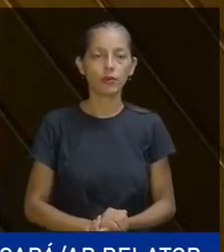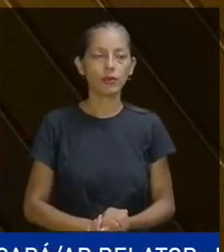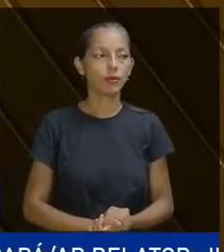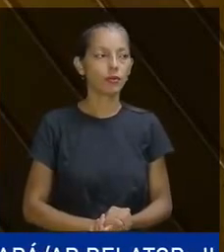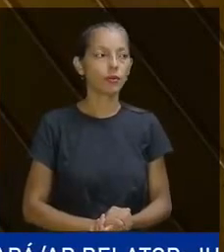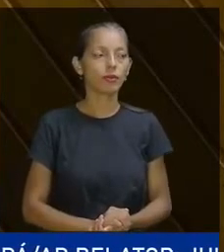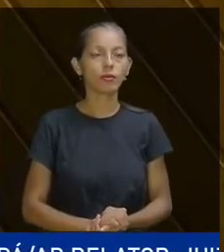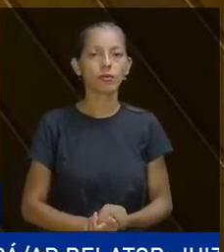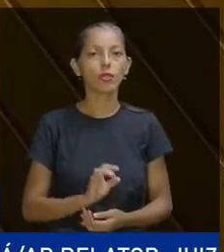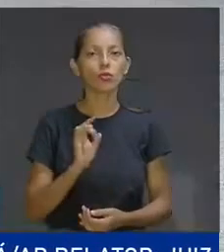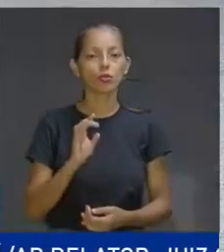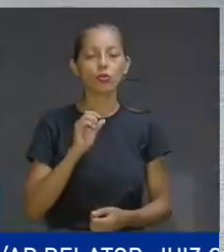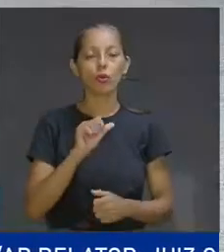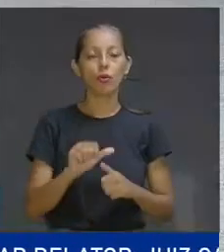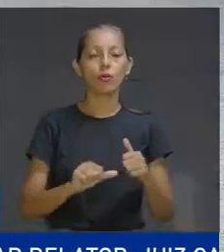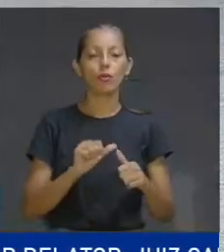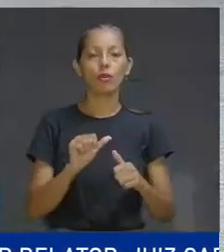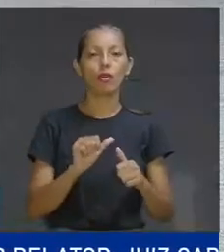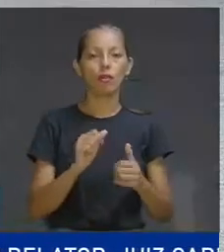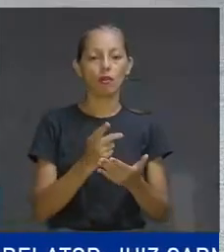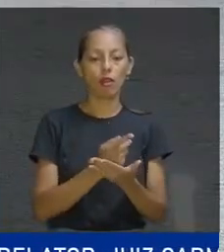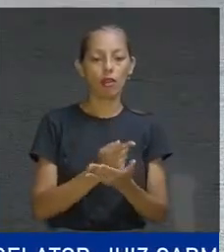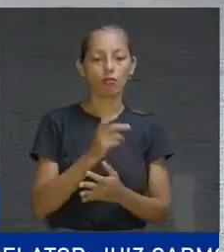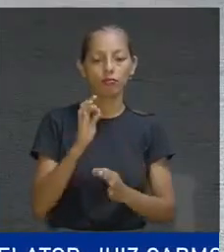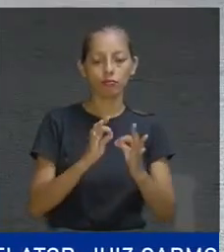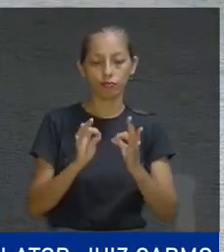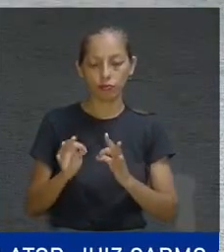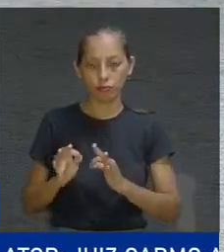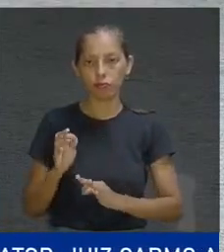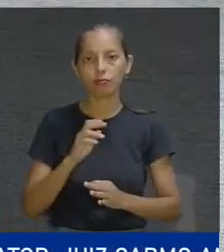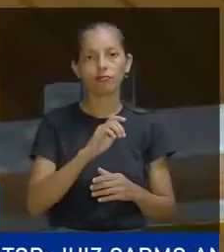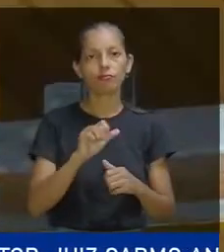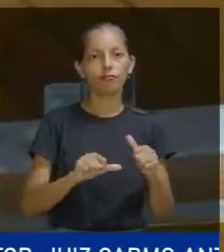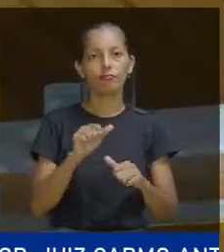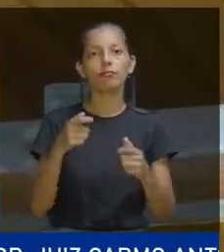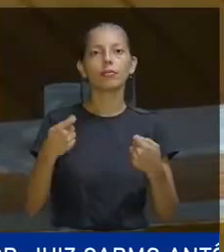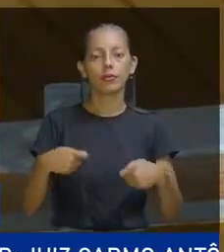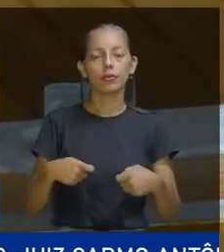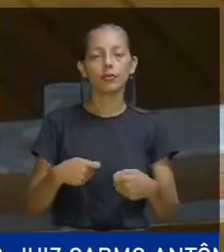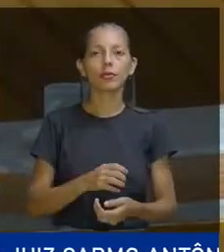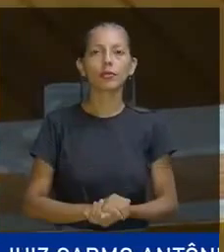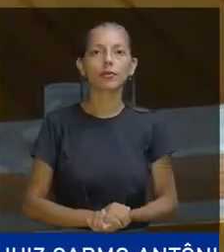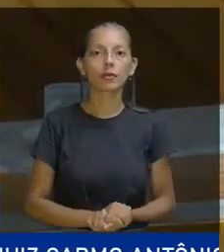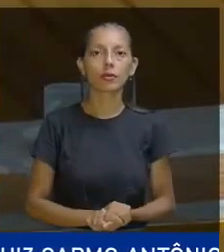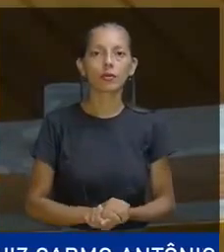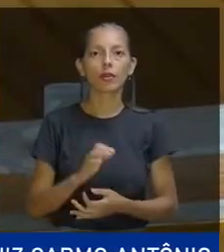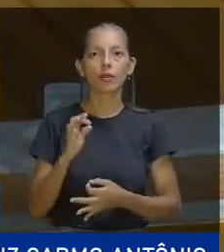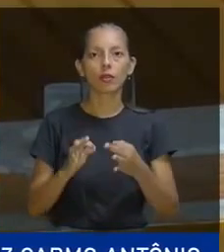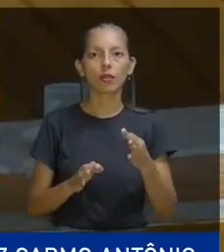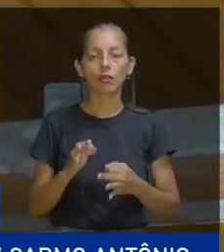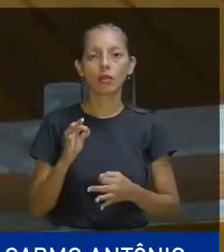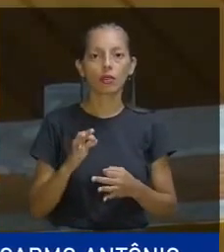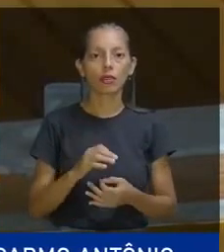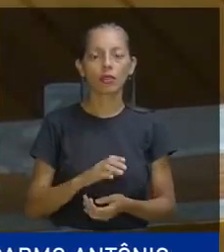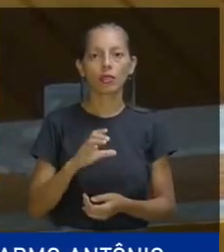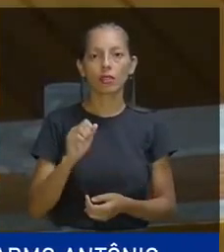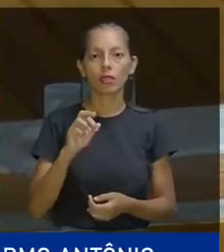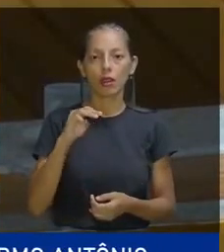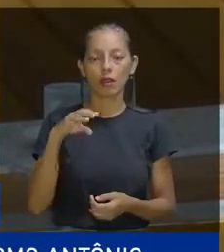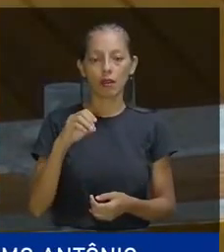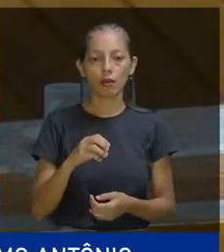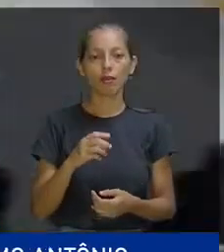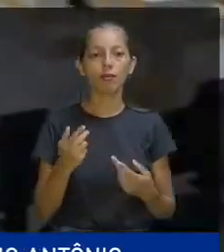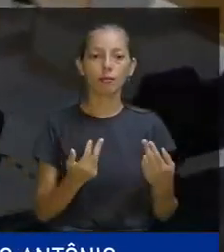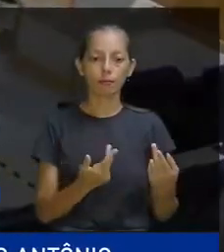o erro material da emenda. Perfeito. Como vota, juiz Paulo Madeira? Acompanho na íntegra o eminente relator, presidente. Juíza